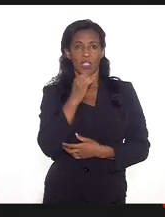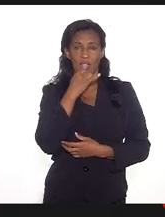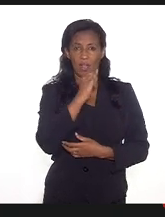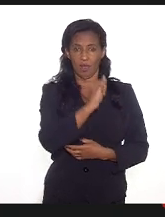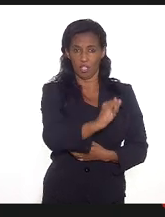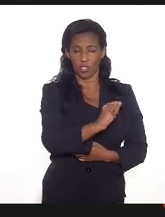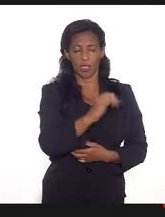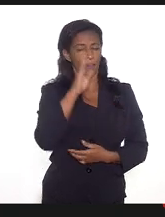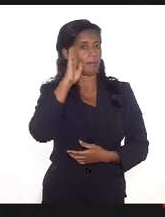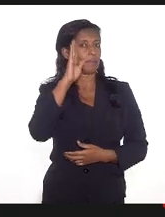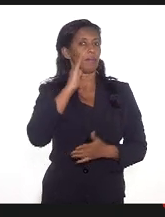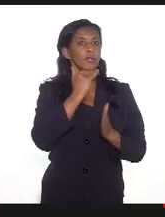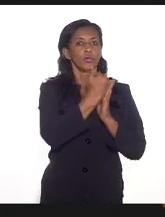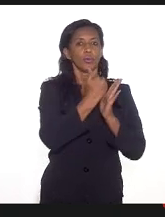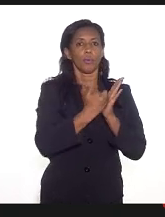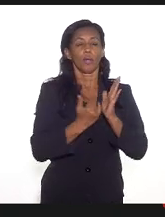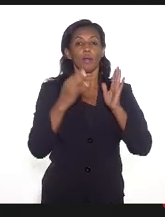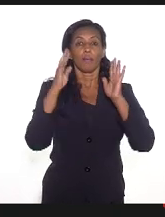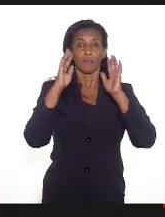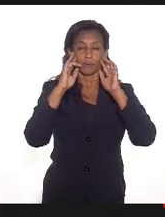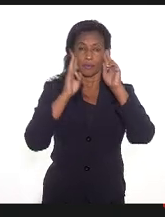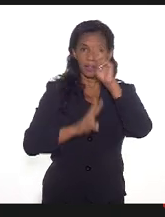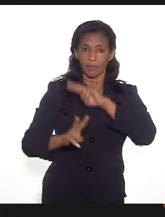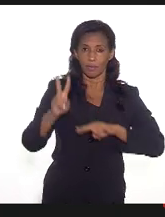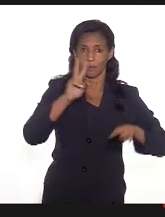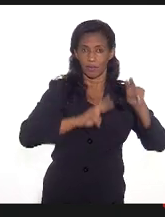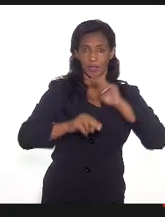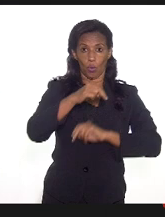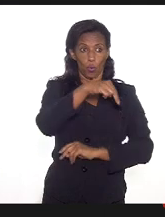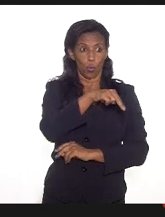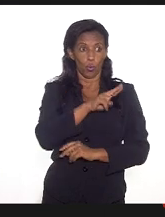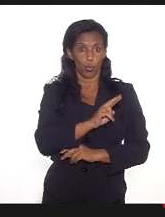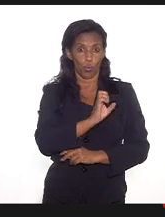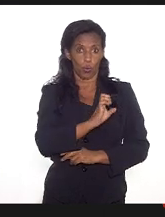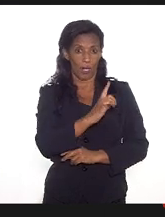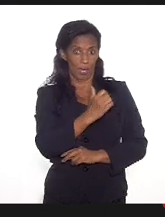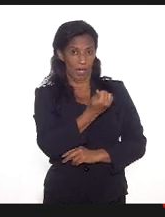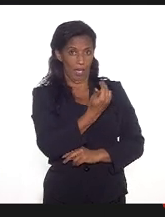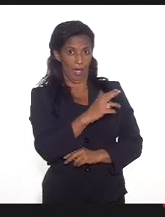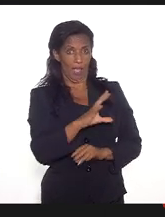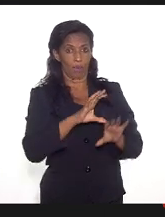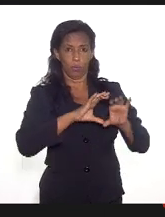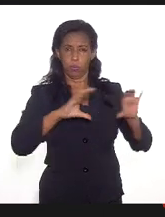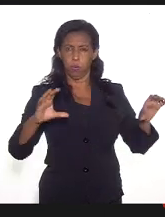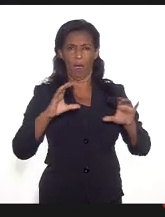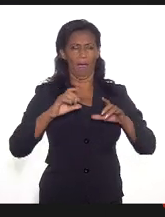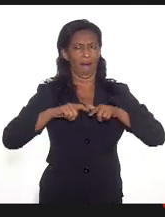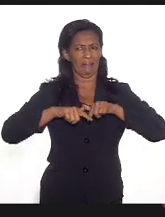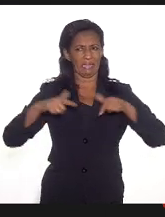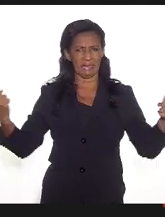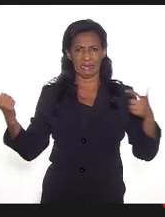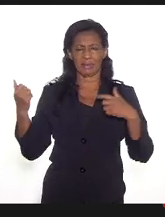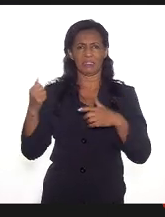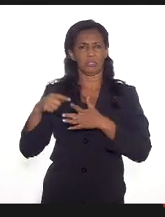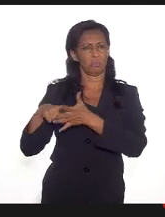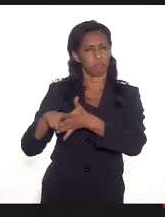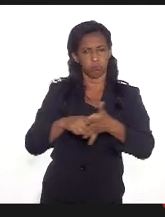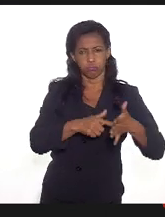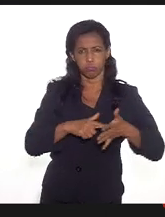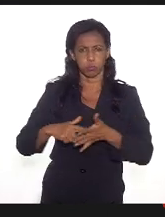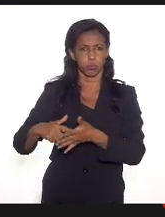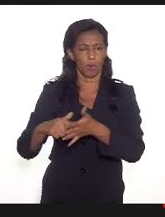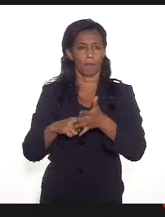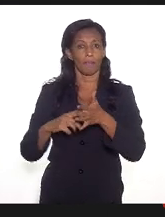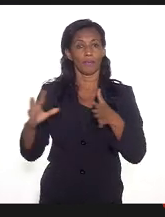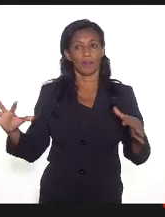no programa, na visão nuclear, né? Grandes equipamentos para os complexos nucleares, e